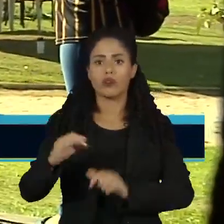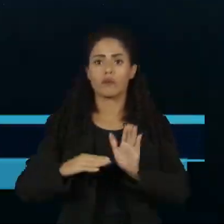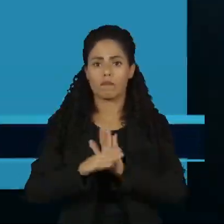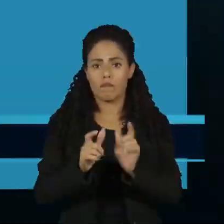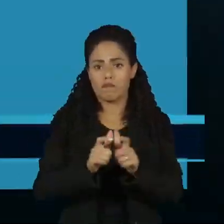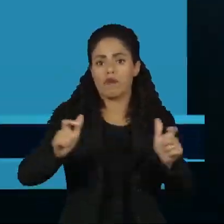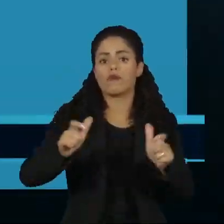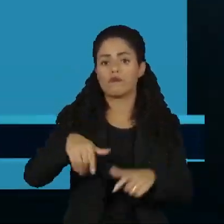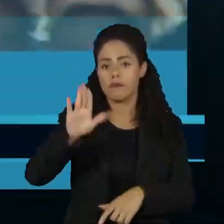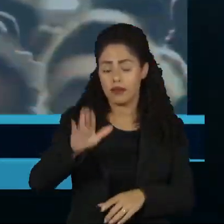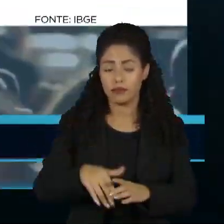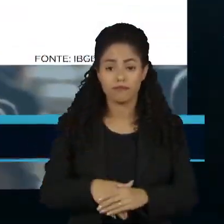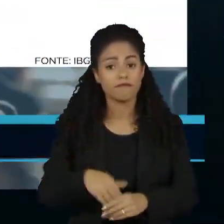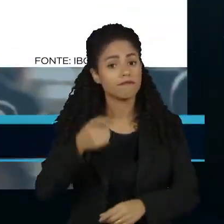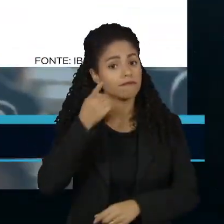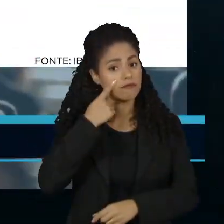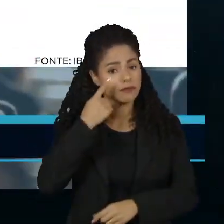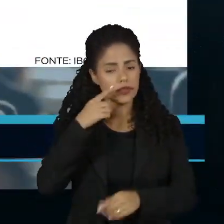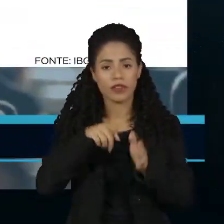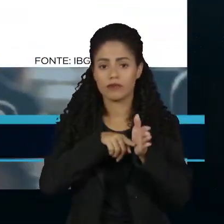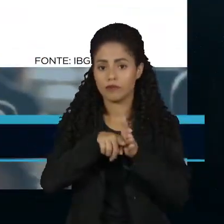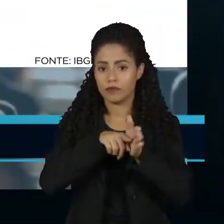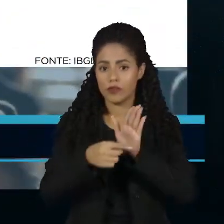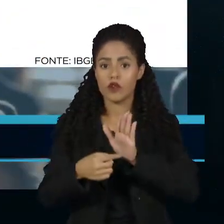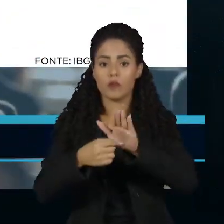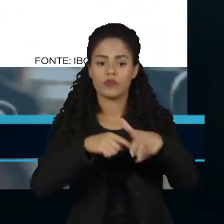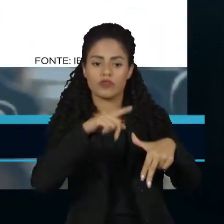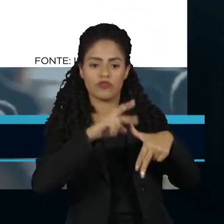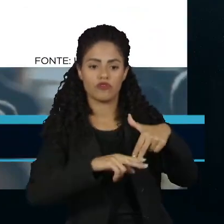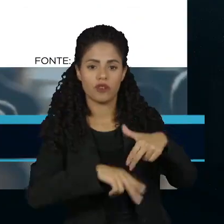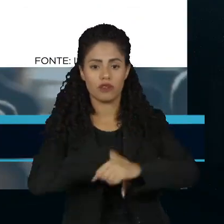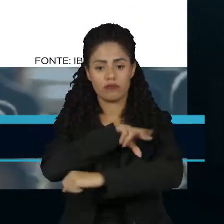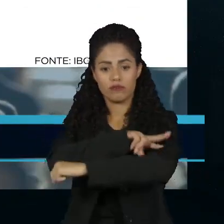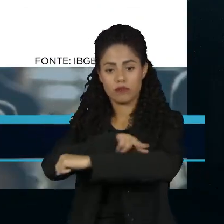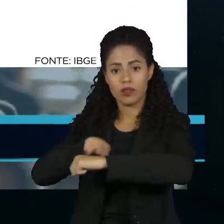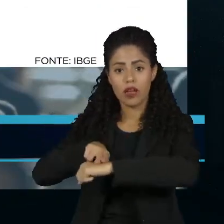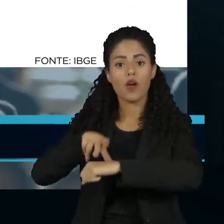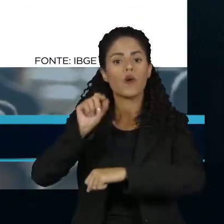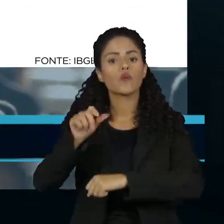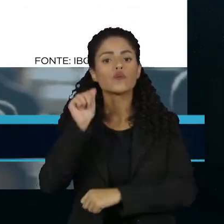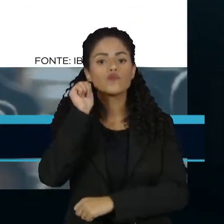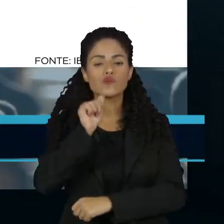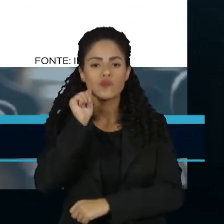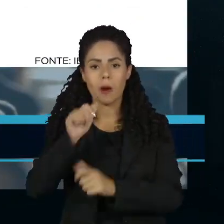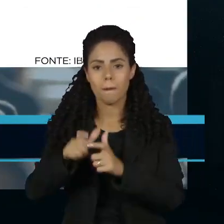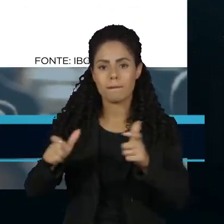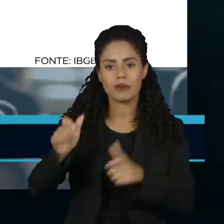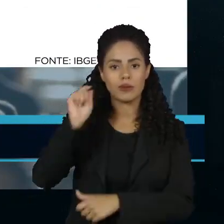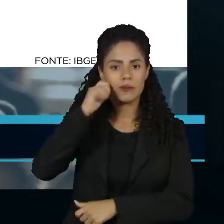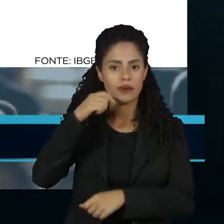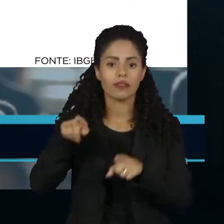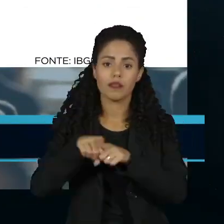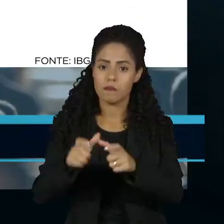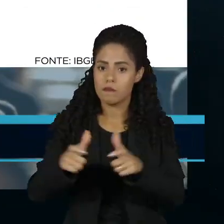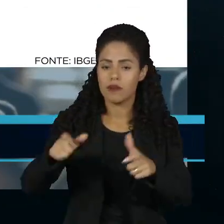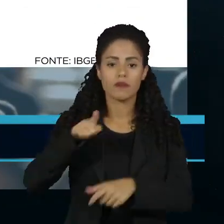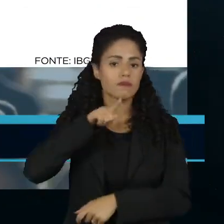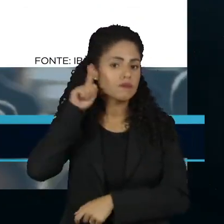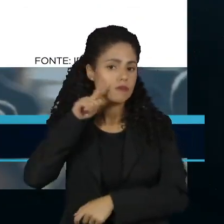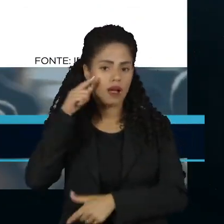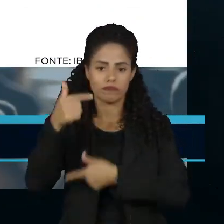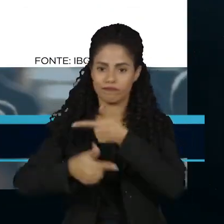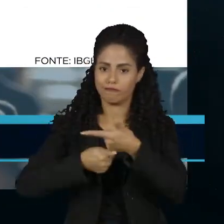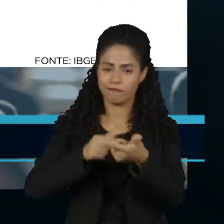8 pontos percentuais. Quando o recorte é feito pelo gênero e raça, as jovens pretas e pardas estão em maioria fora do mercado